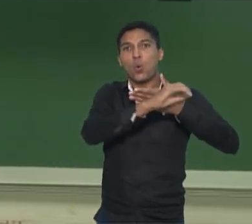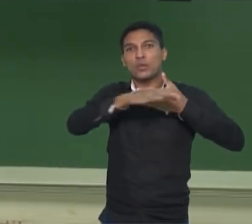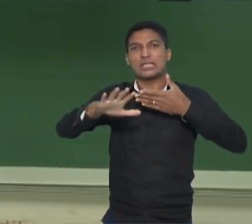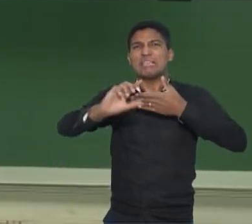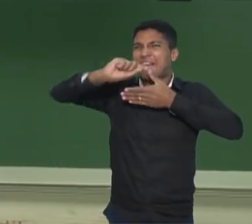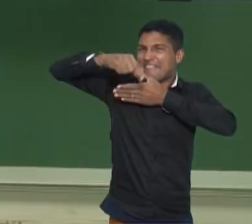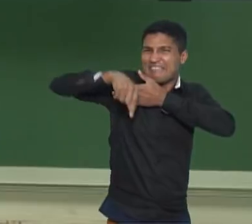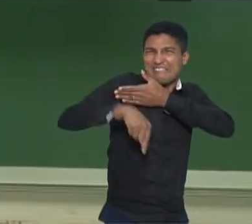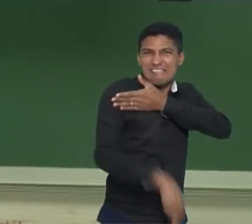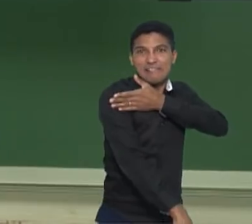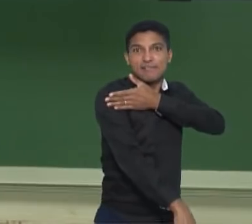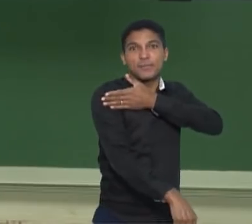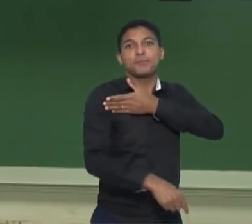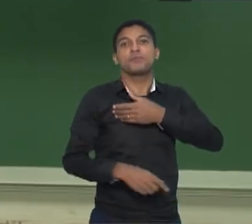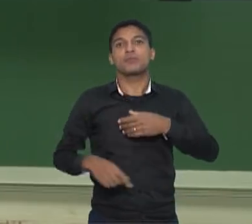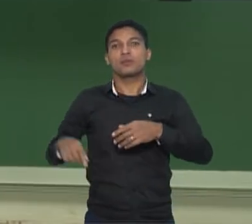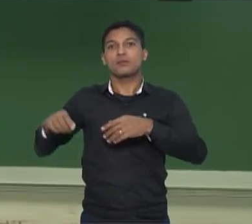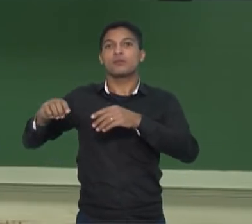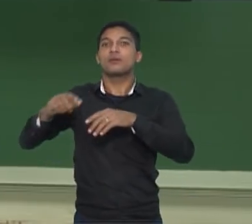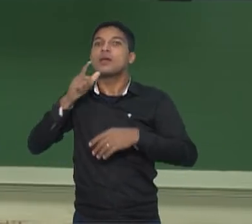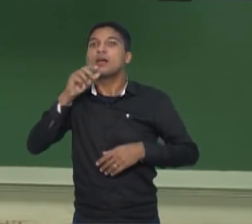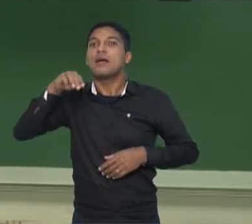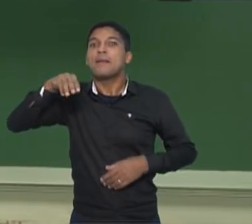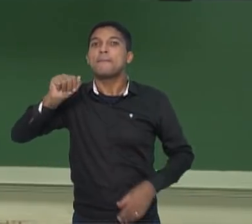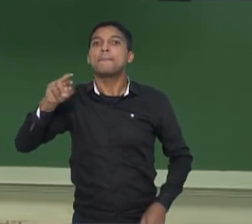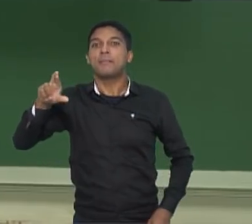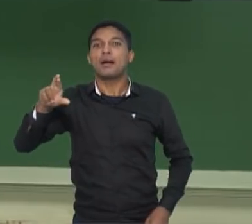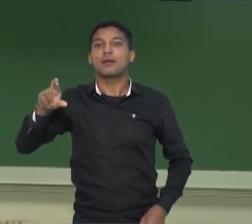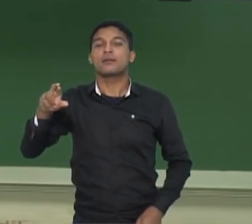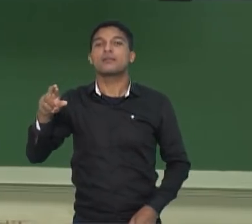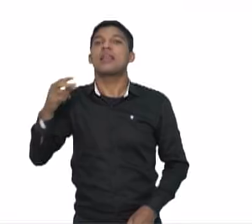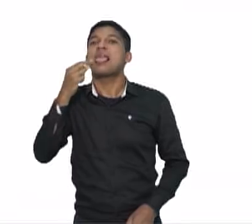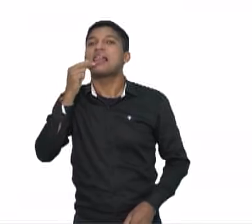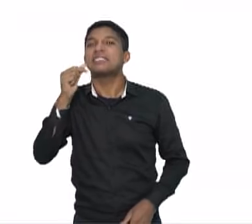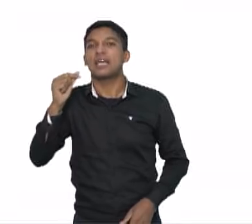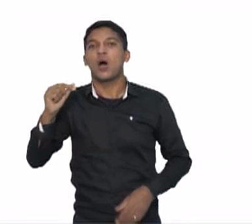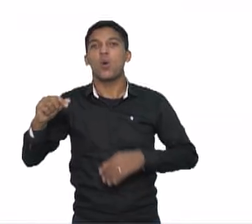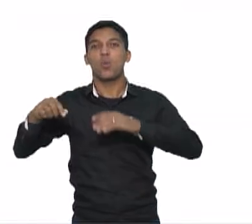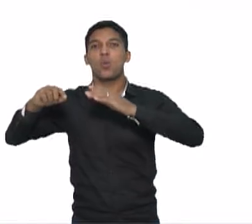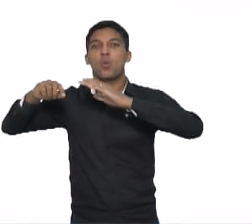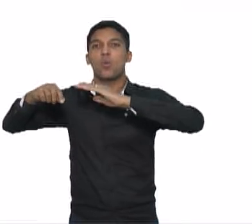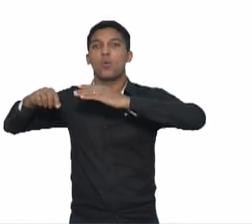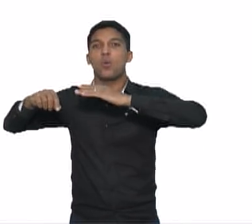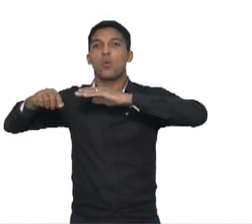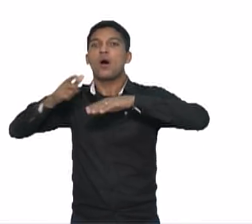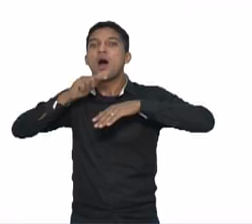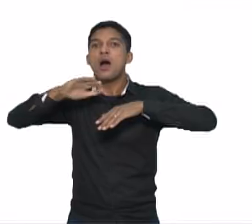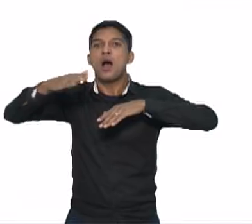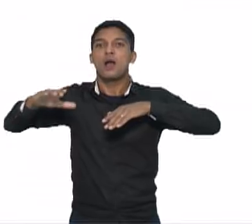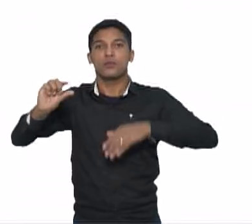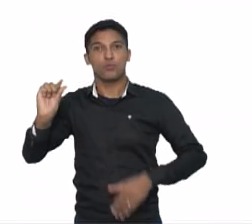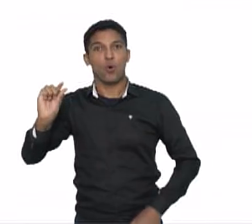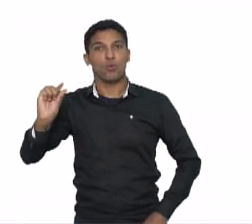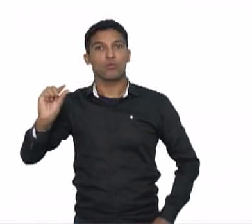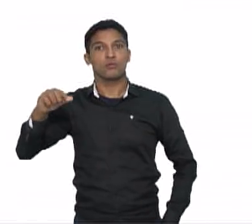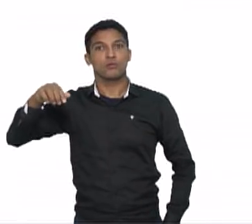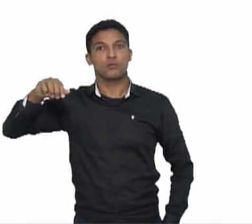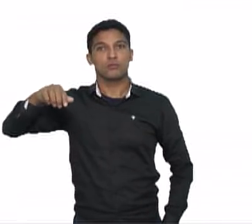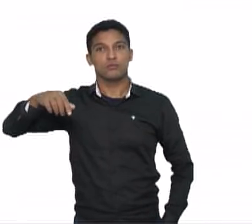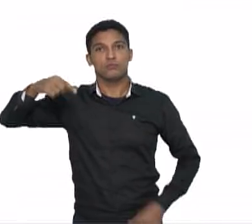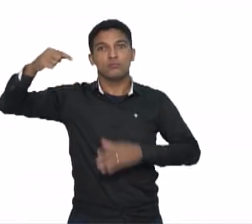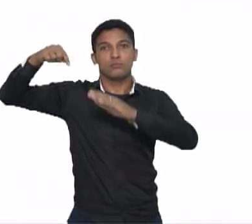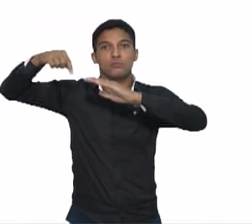E vamos compreender agora as águas subterrâneas. As águas subterrâneas são aquelas que, quando ocorrem